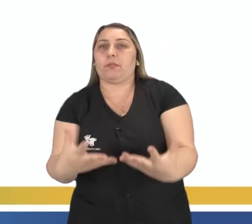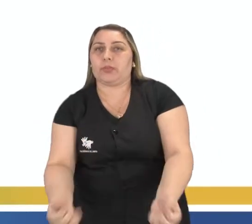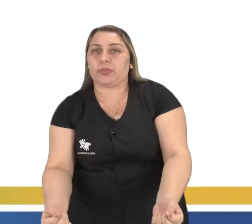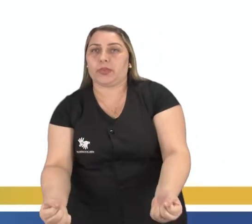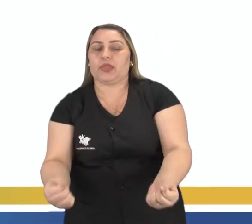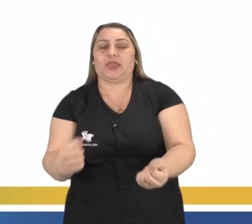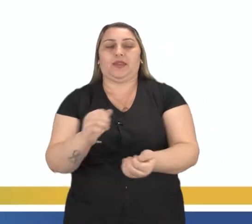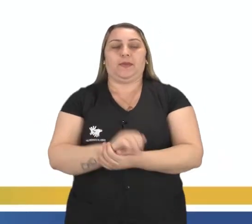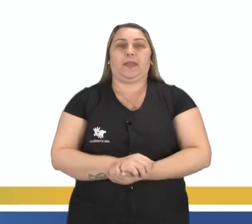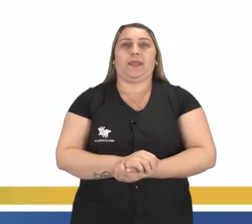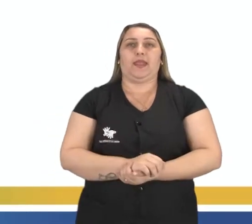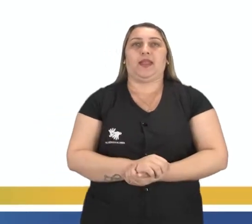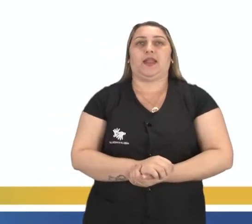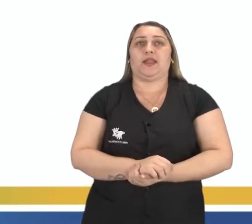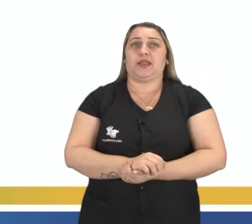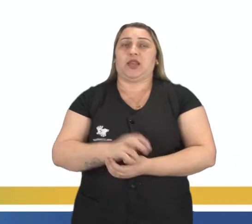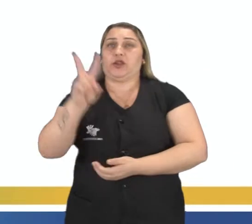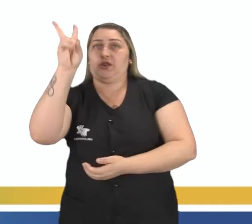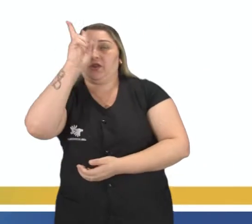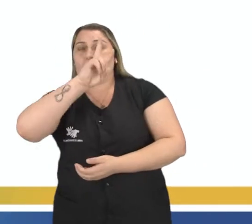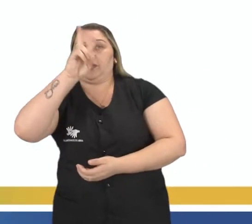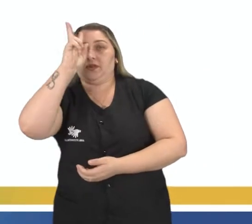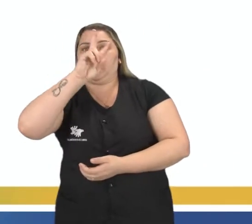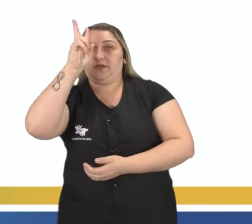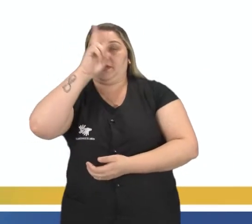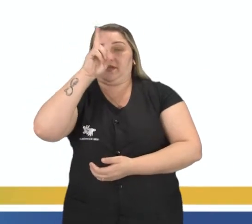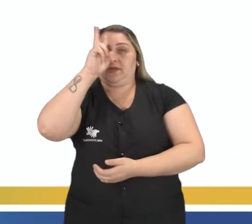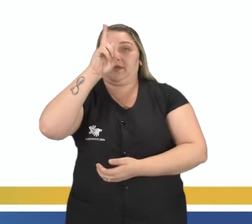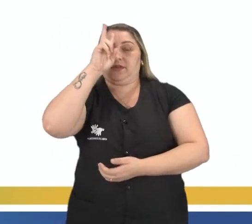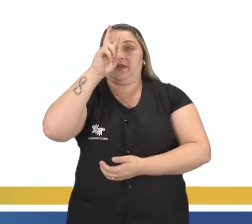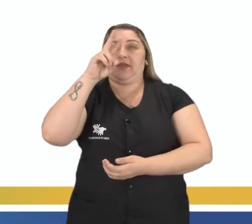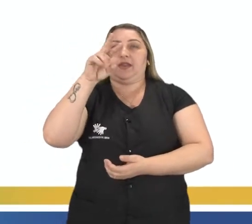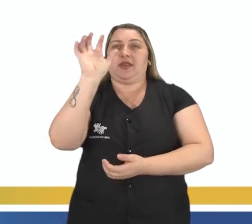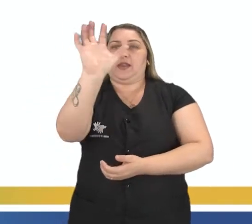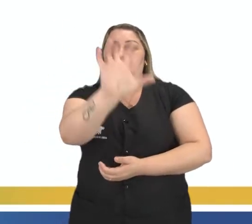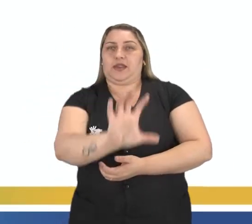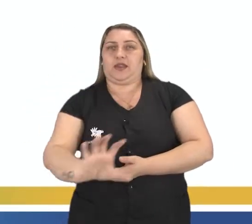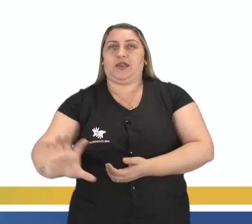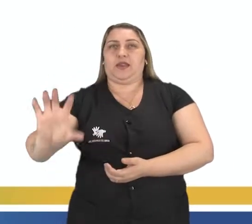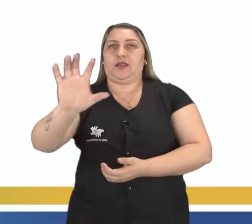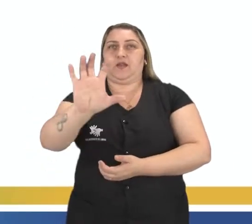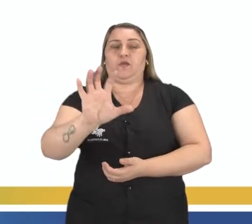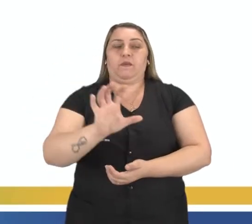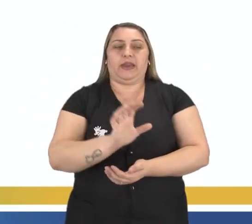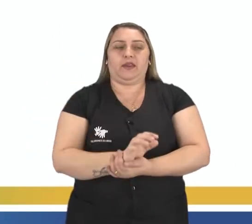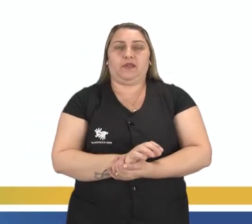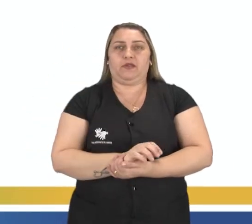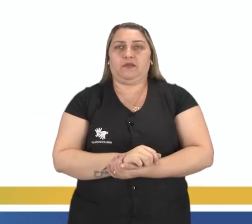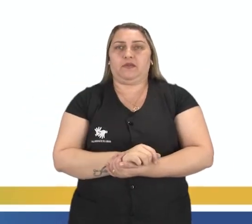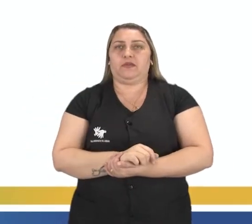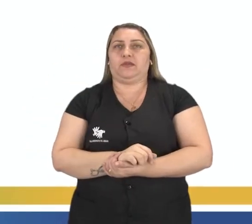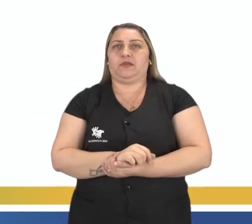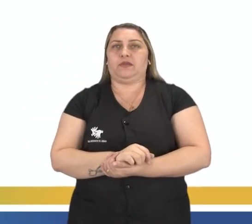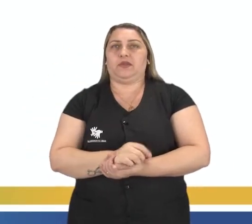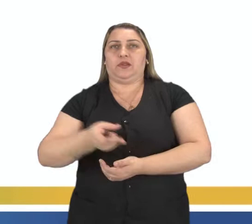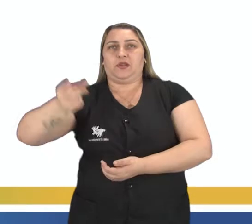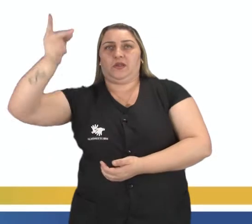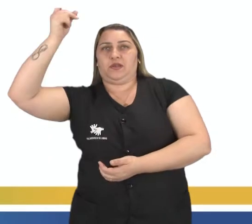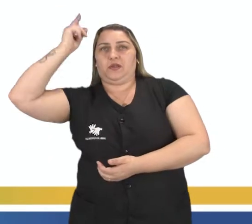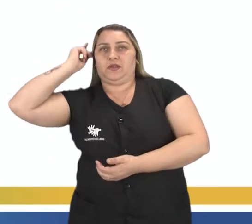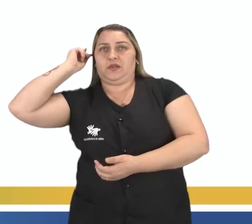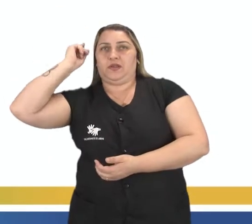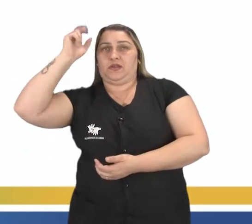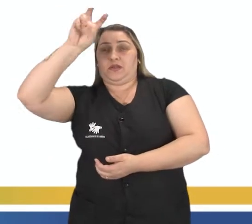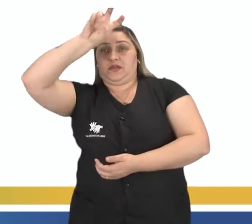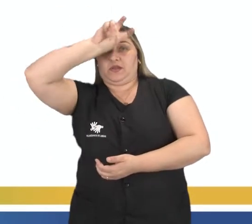Saara. E ao longo da história, essa região ela foi ocupada por sociedades como os antigos egípcios,